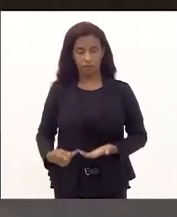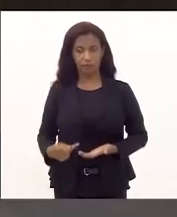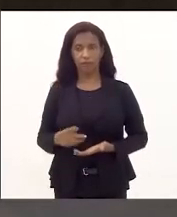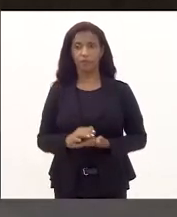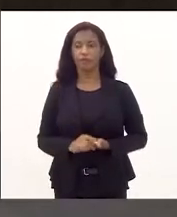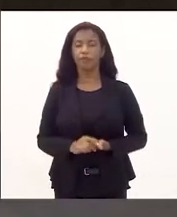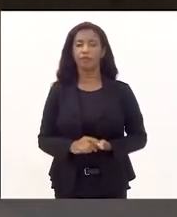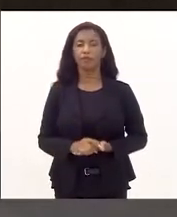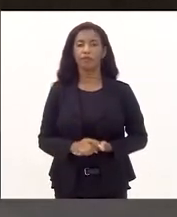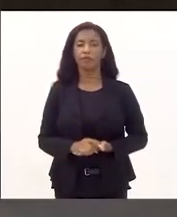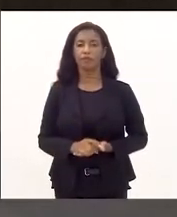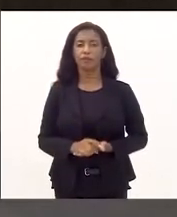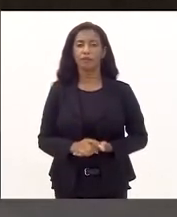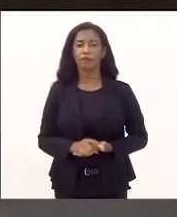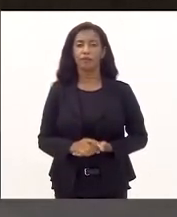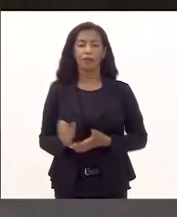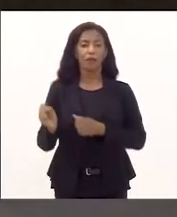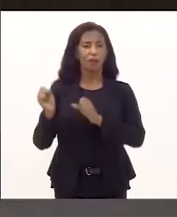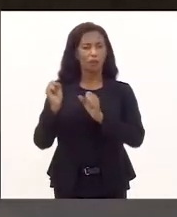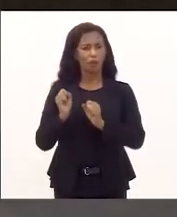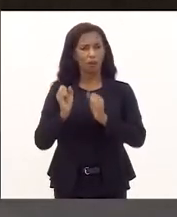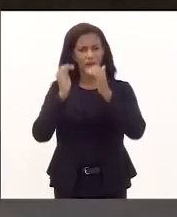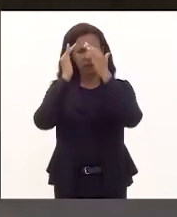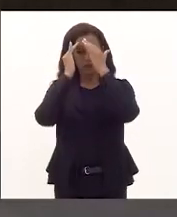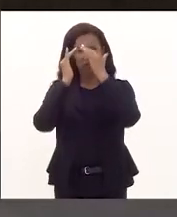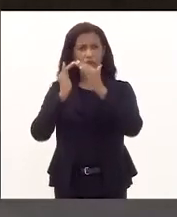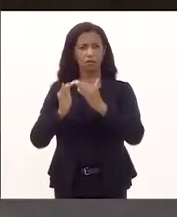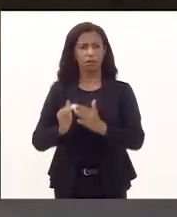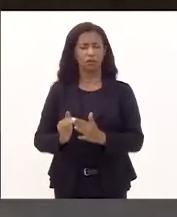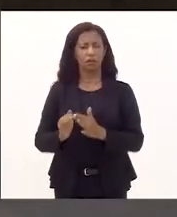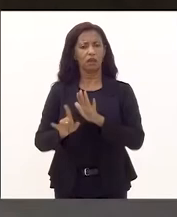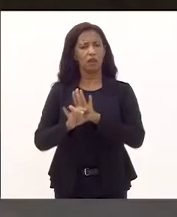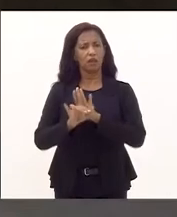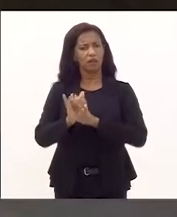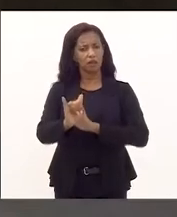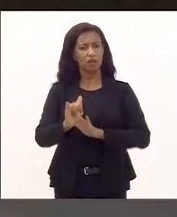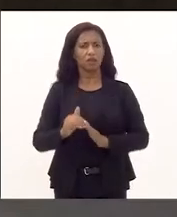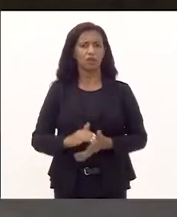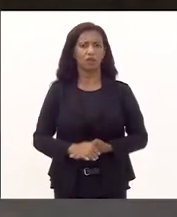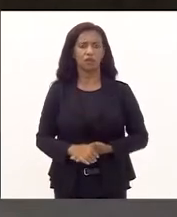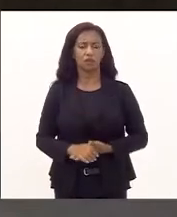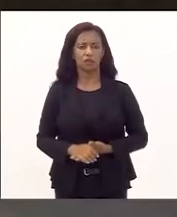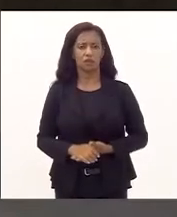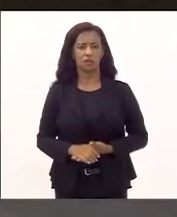deputado Márcio Pacheco, possa cumprir as leis.